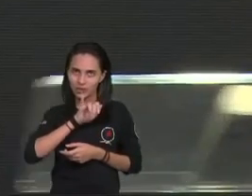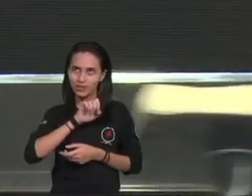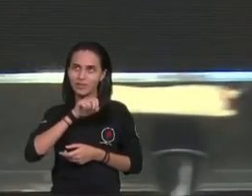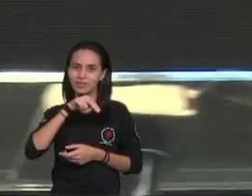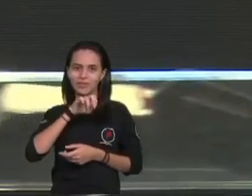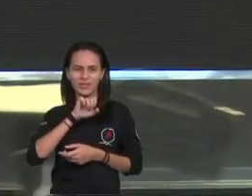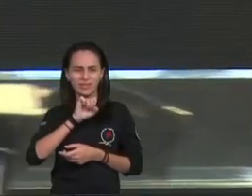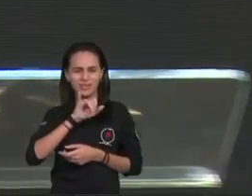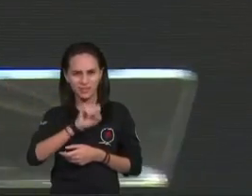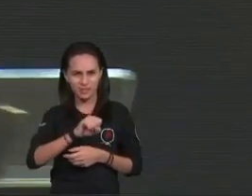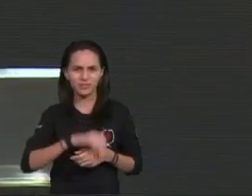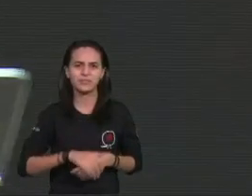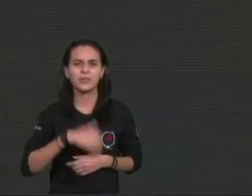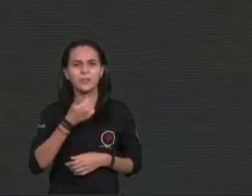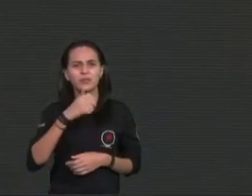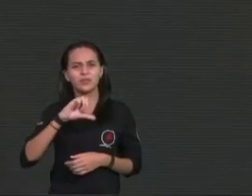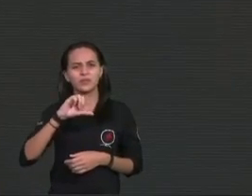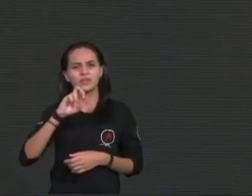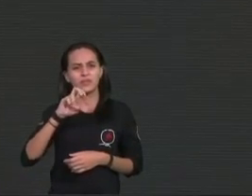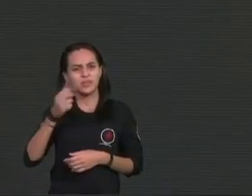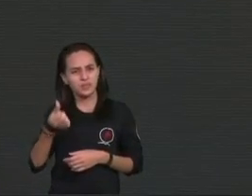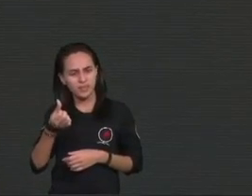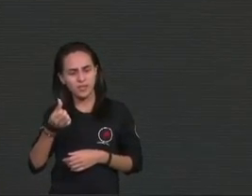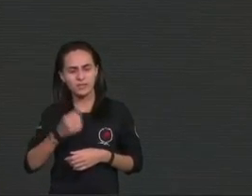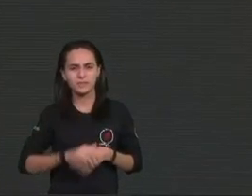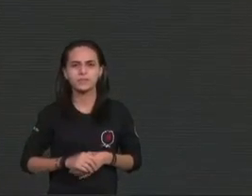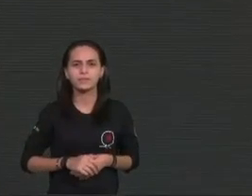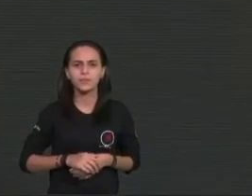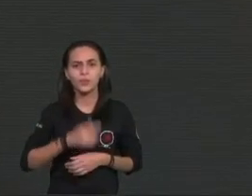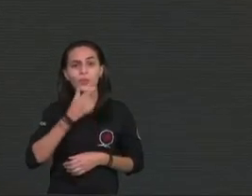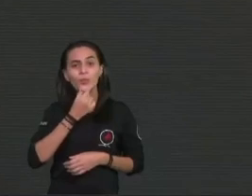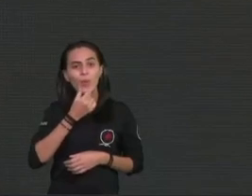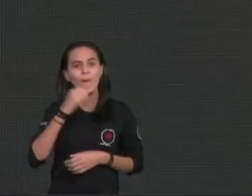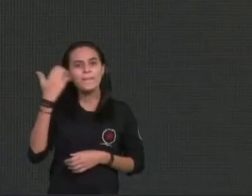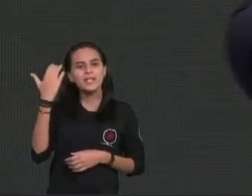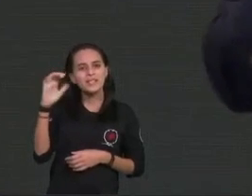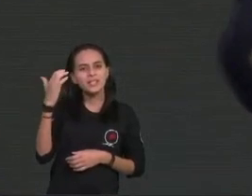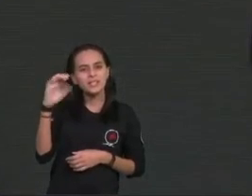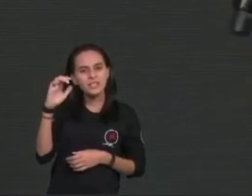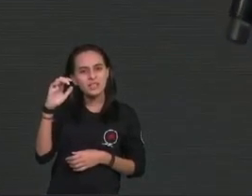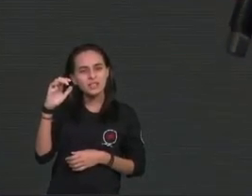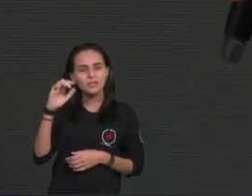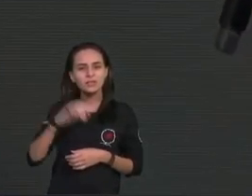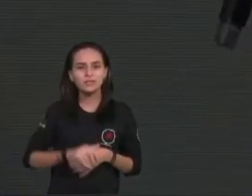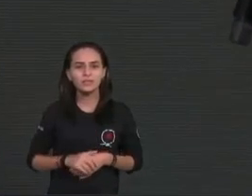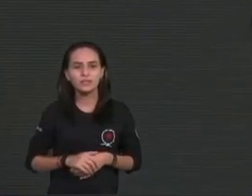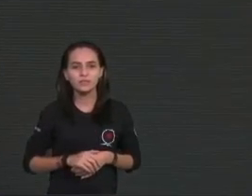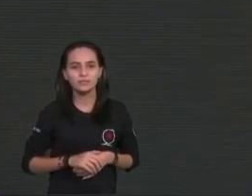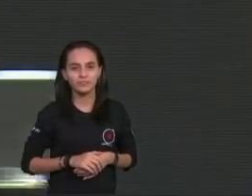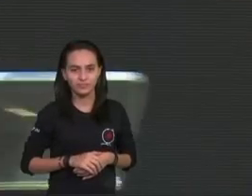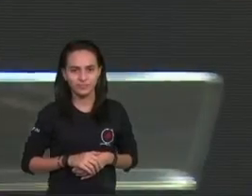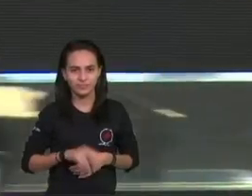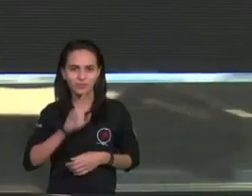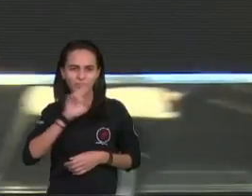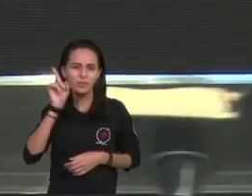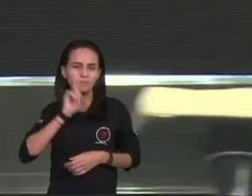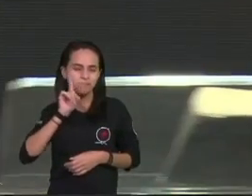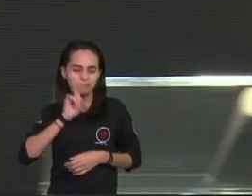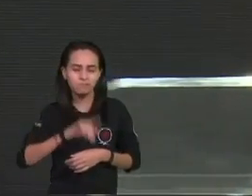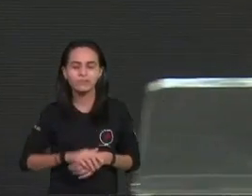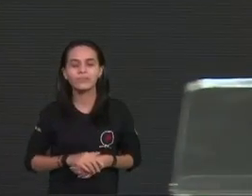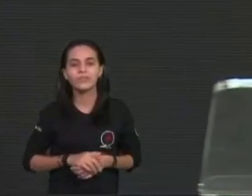1800 em 1956 um camarada um cientista chamado mendell ele